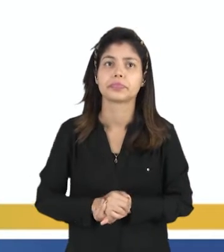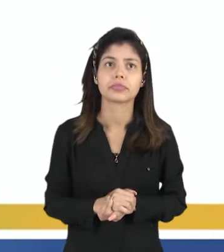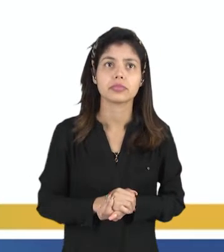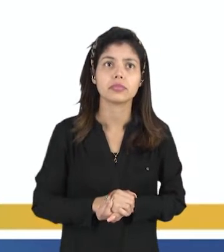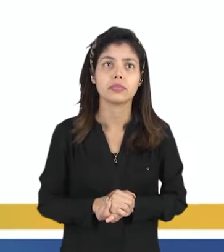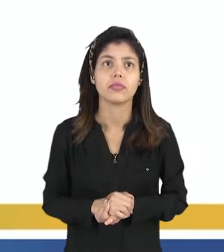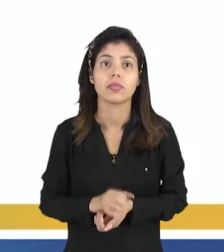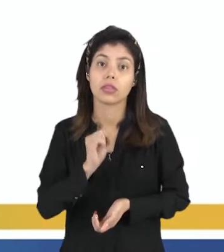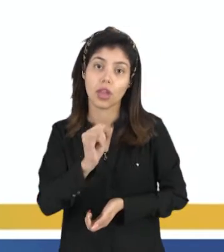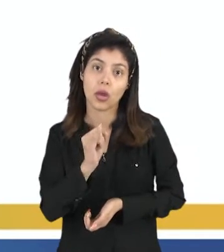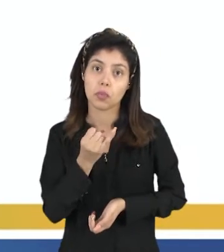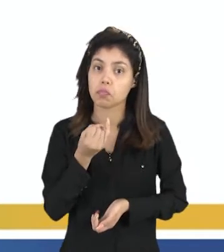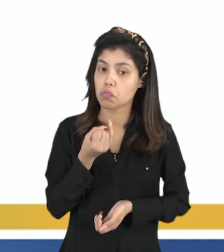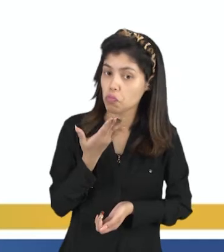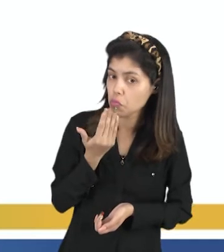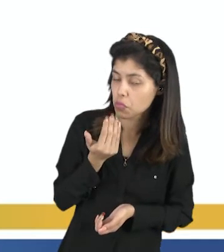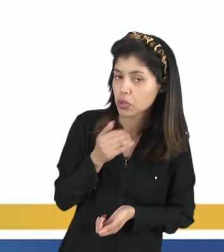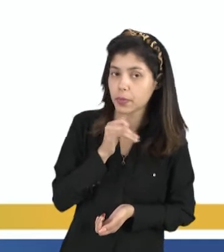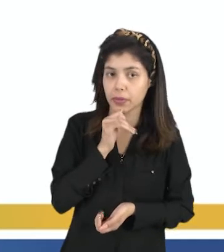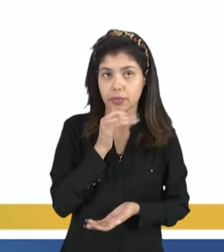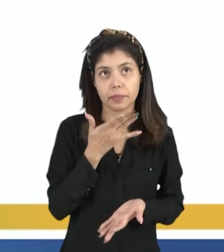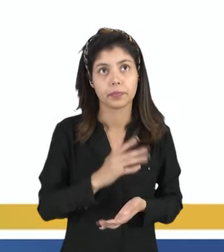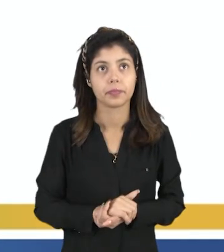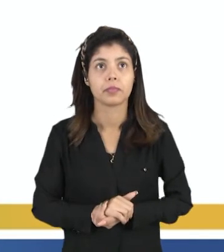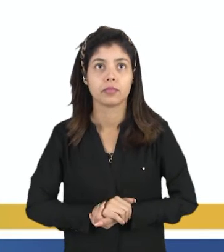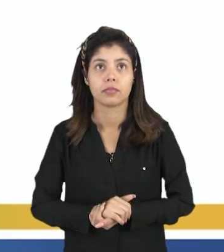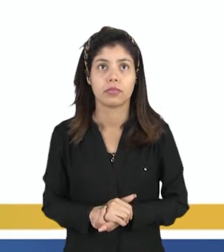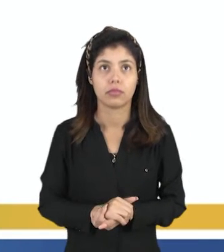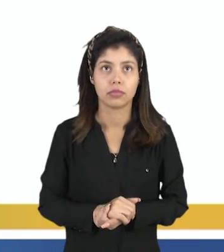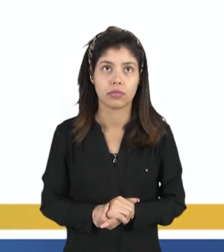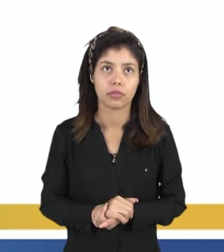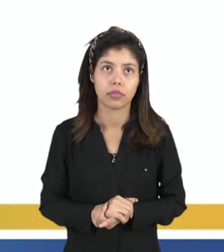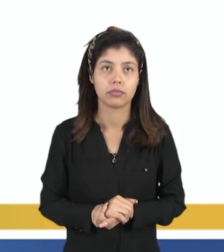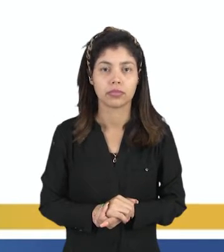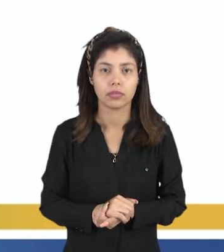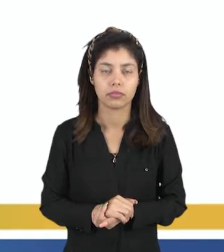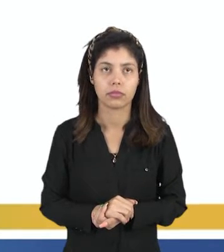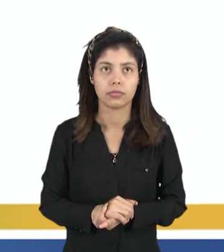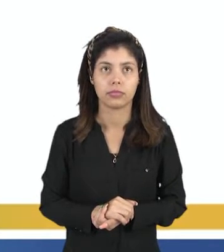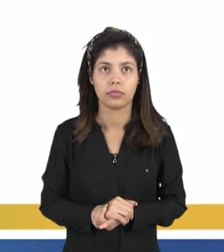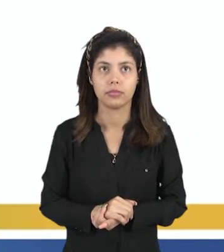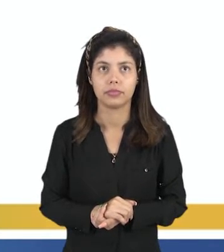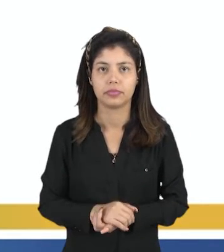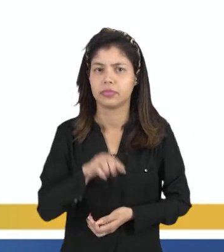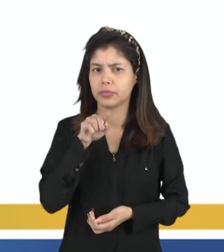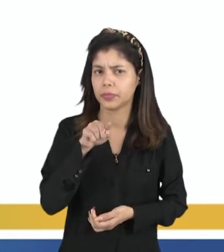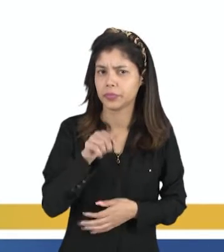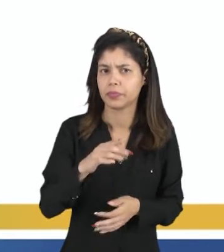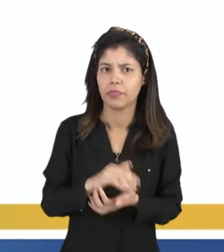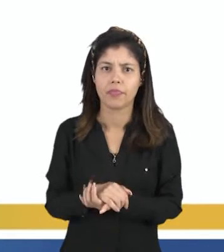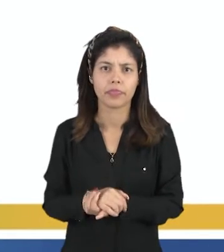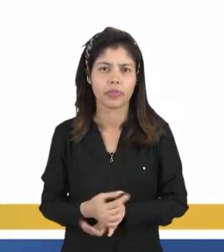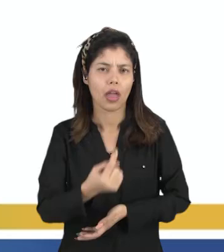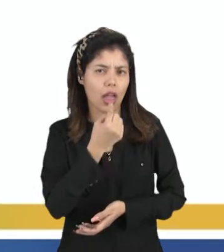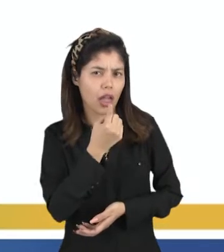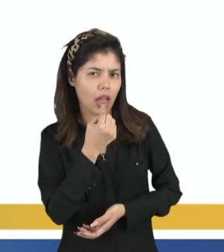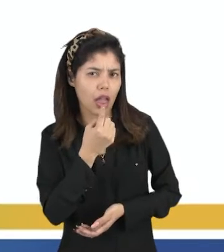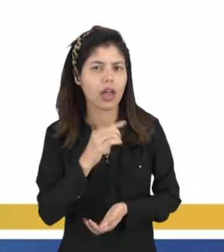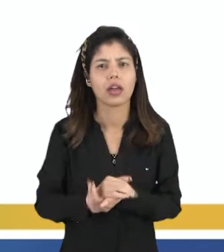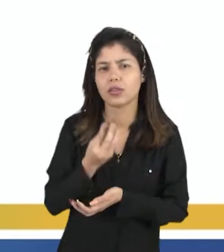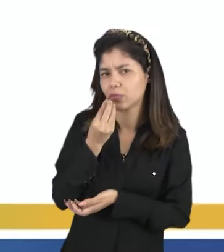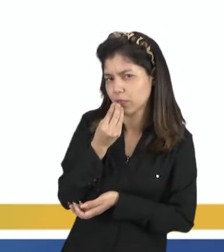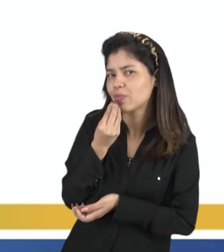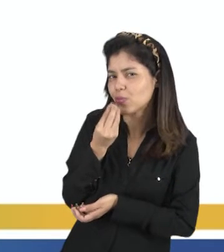é um odor de um alimento, por exemplo. Bom, e qual é a relação que existe entre o paladar e o